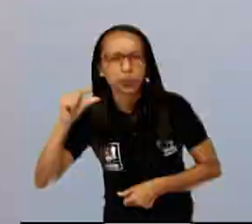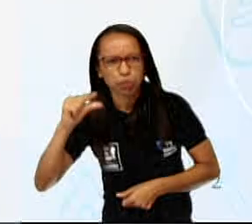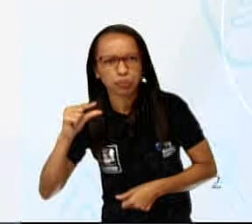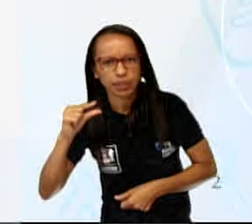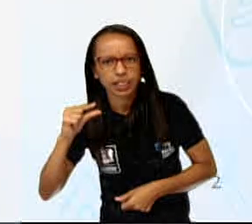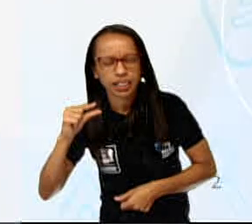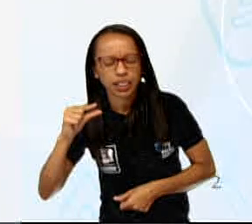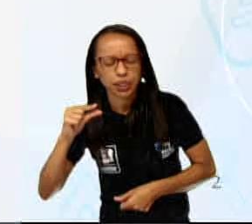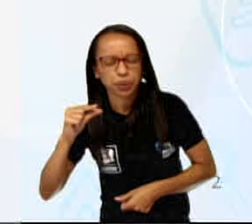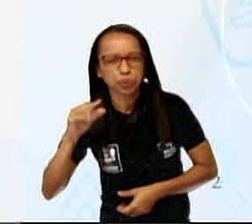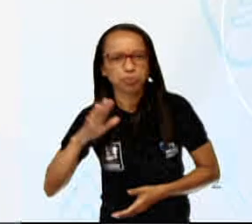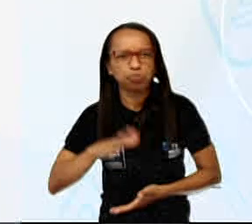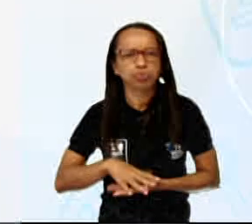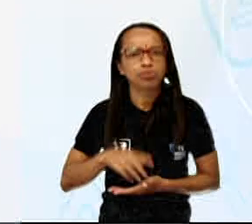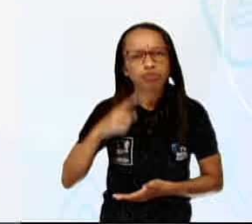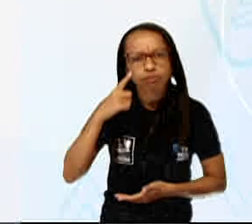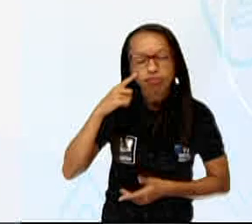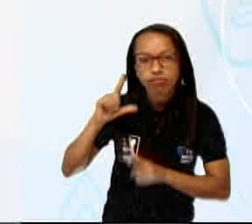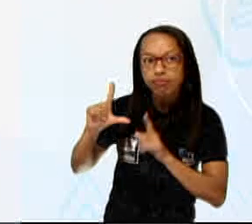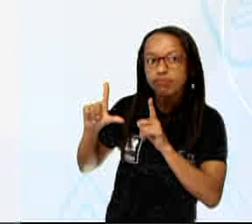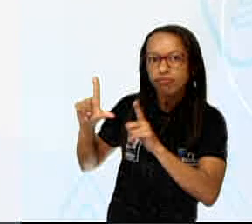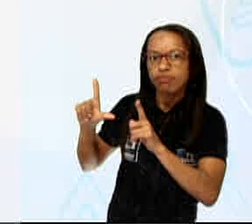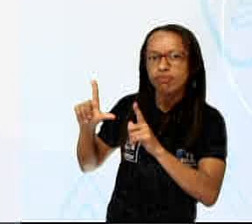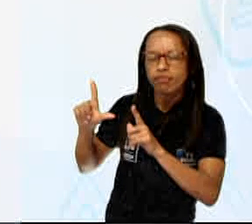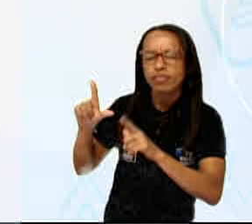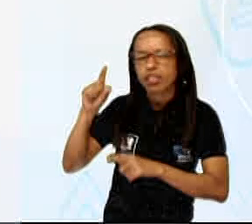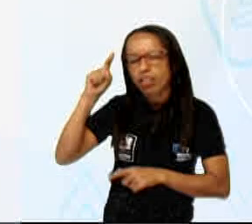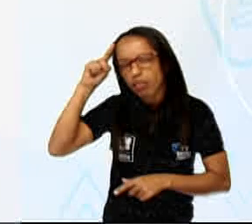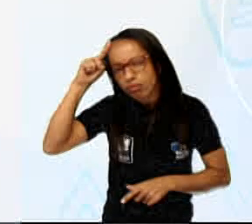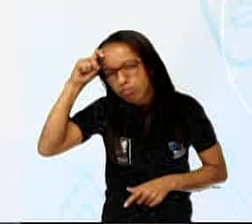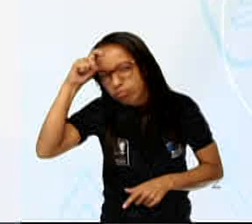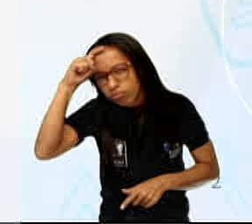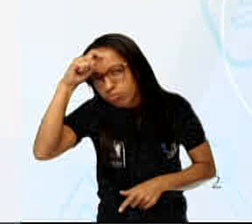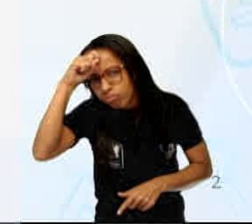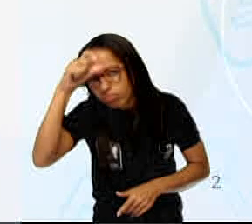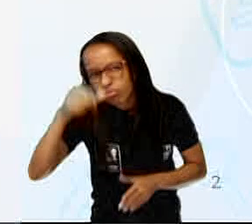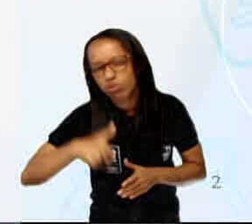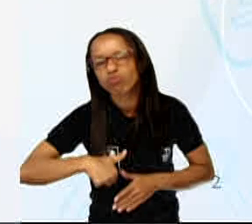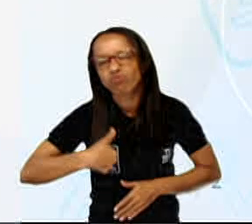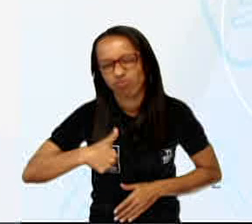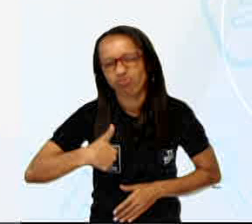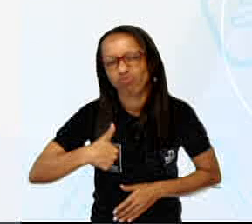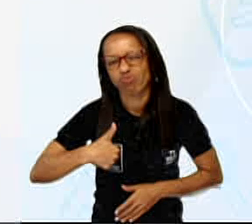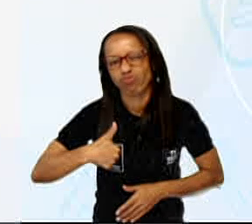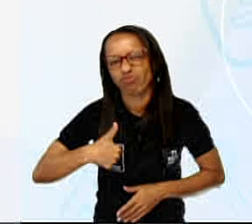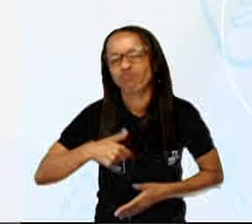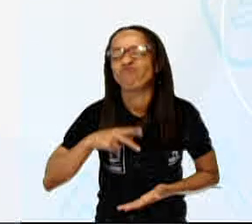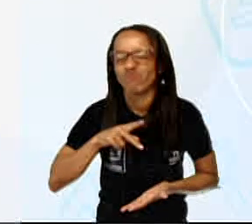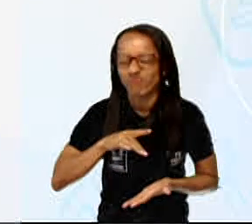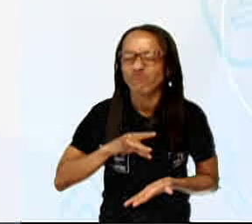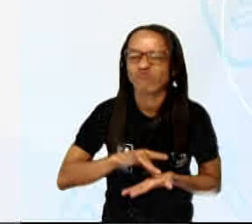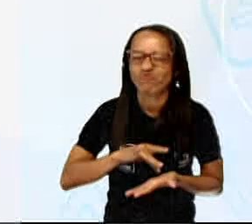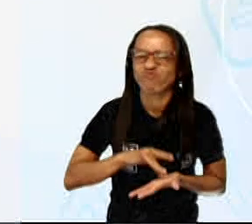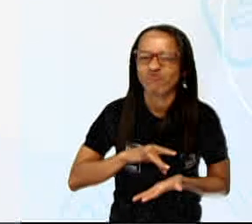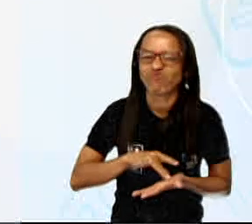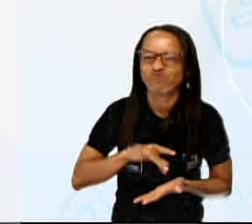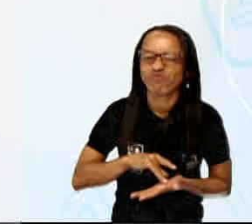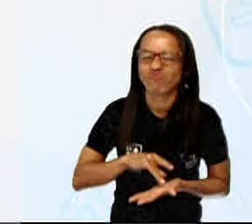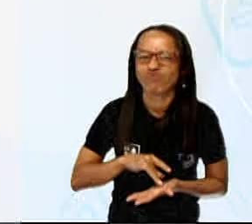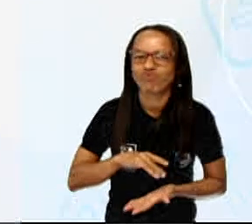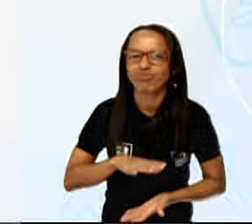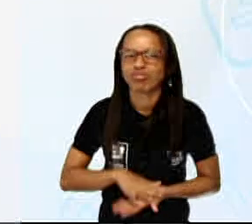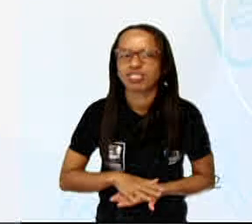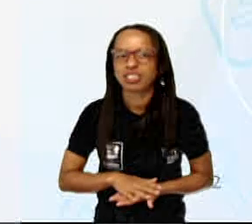observem lá no slide, que vocês tiveram mais dificuldade foi esse primeiro, né? Verdade. Construir um conto